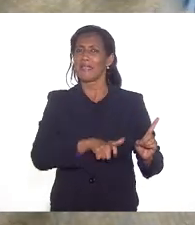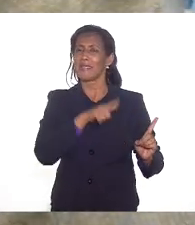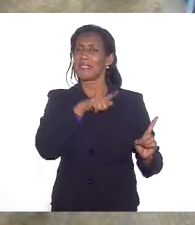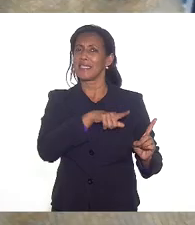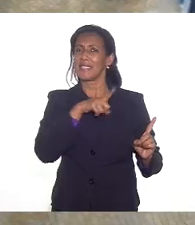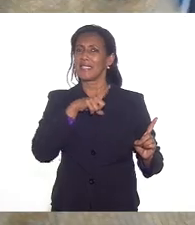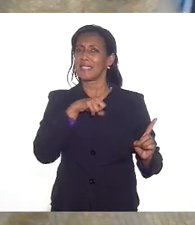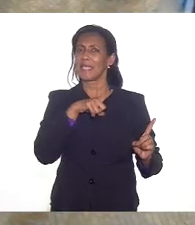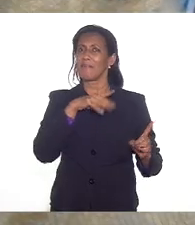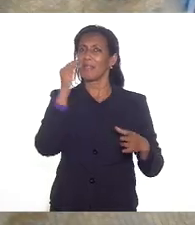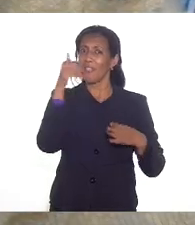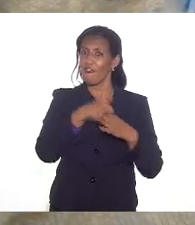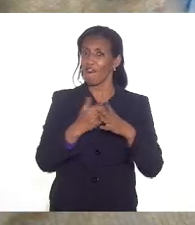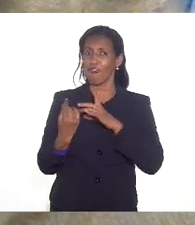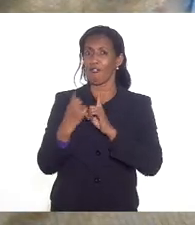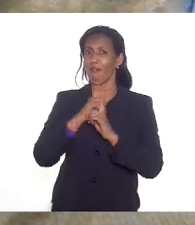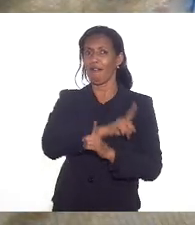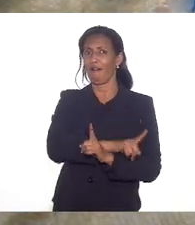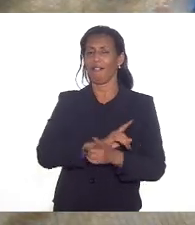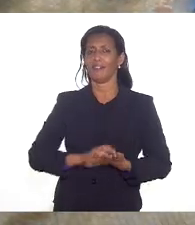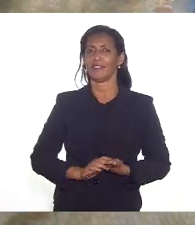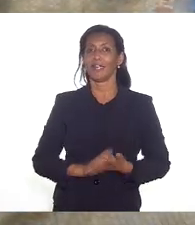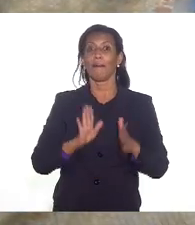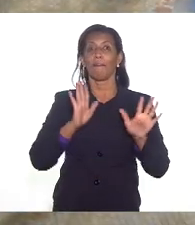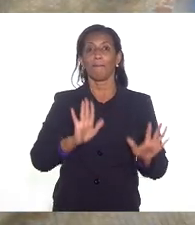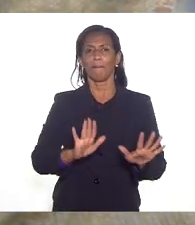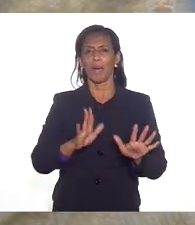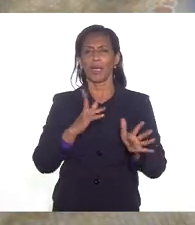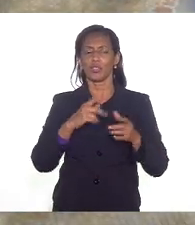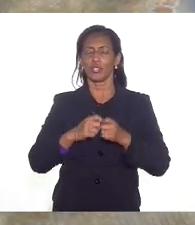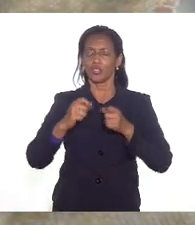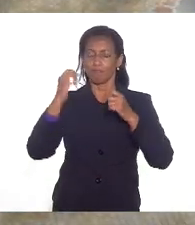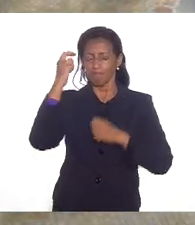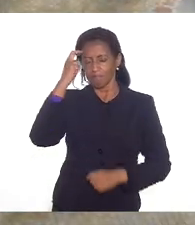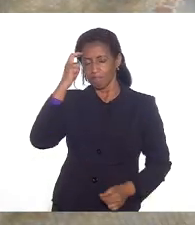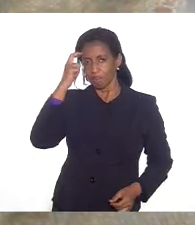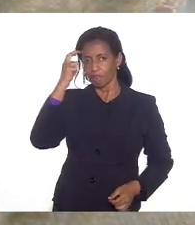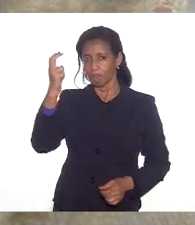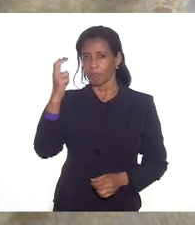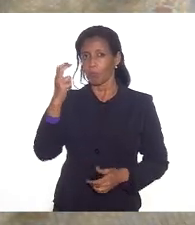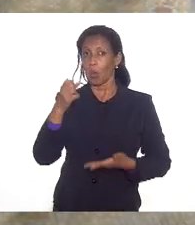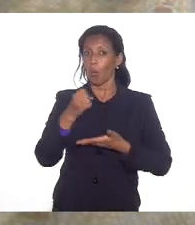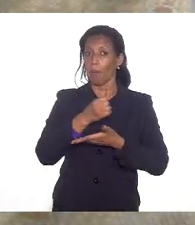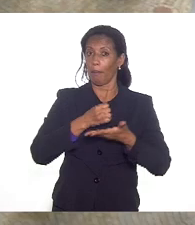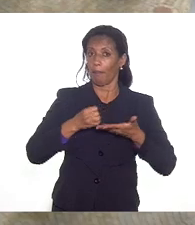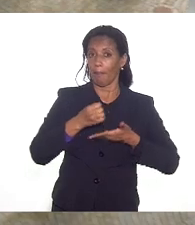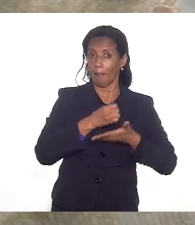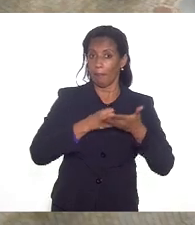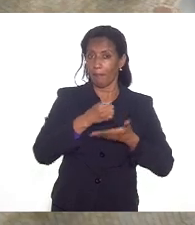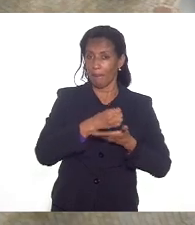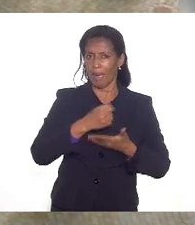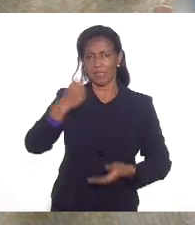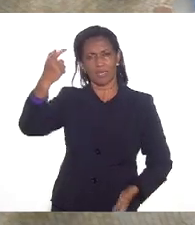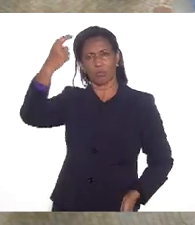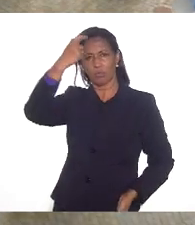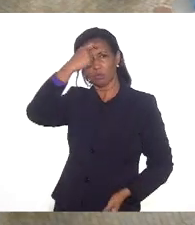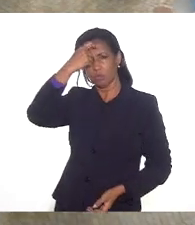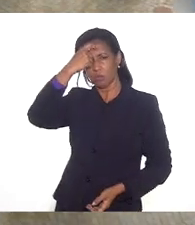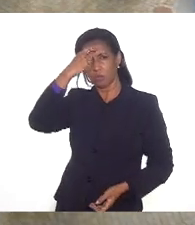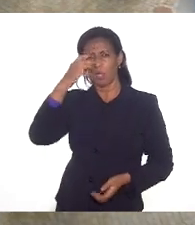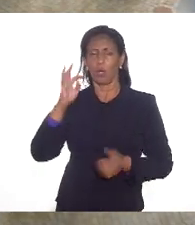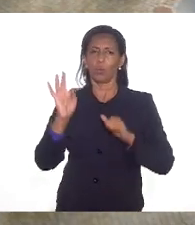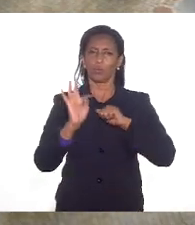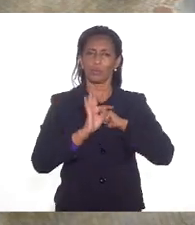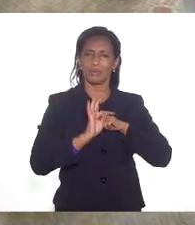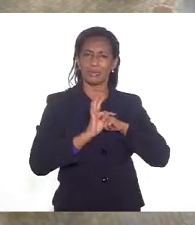voto divergente na maioria das vezes mas com Lucidez com embasamento consciência